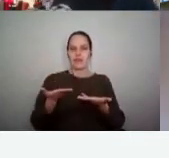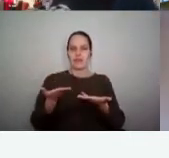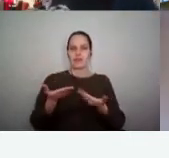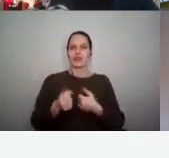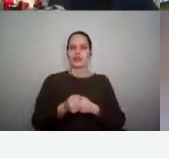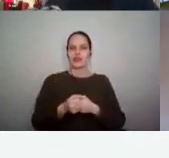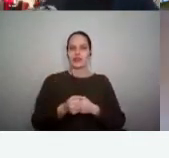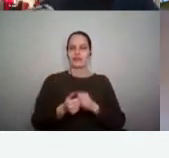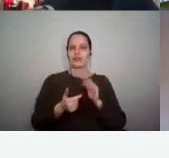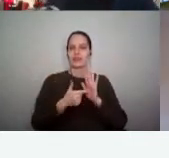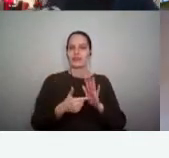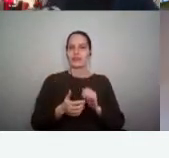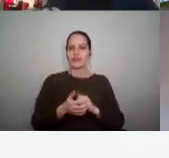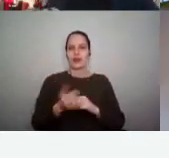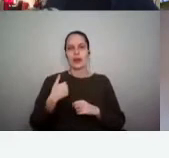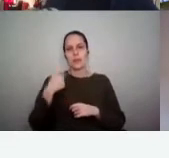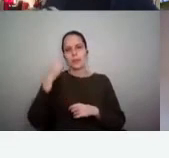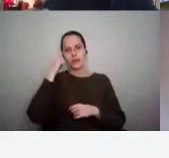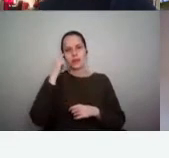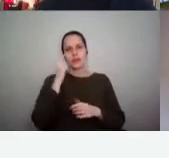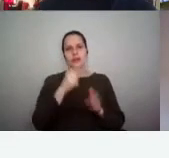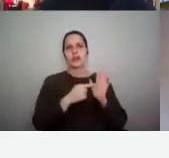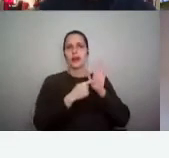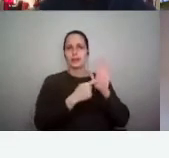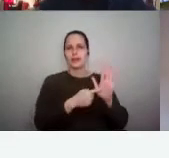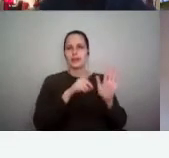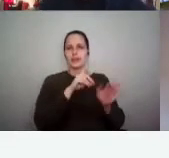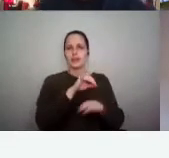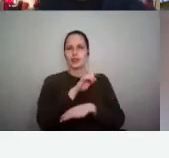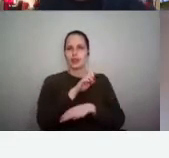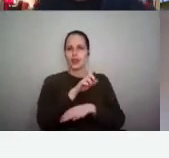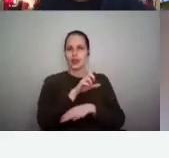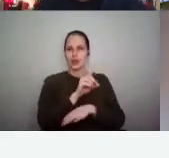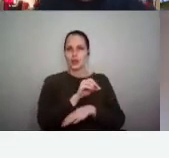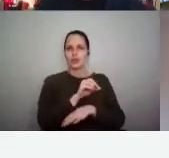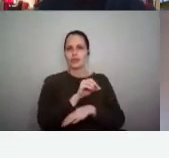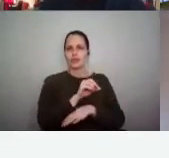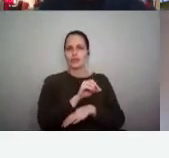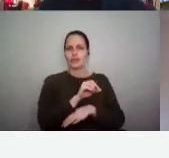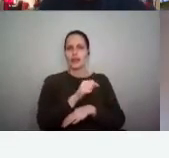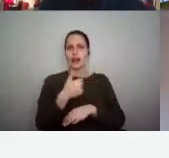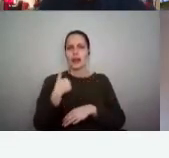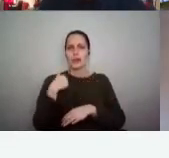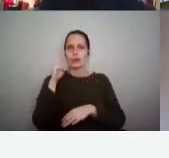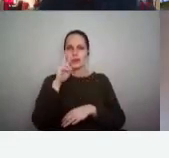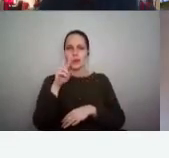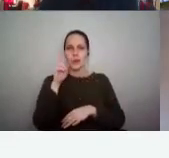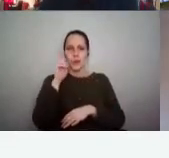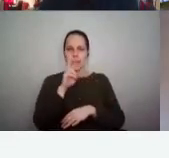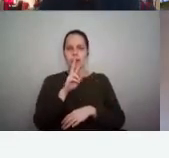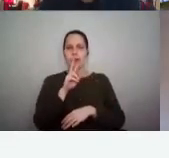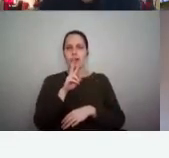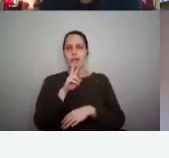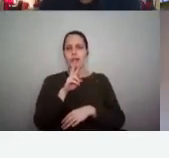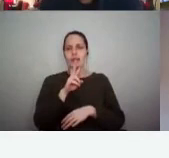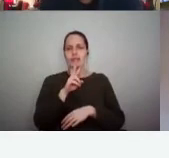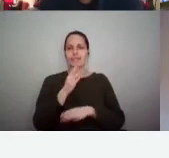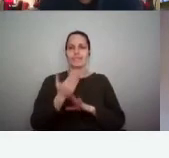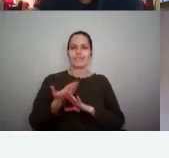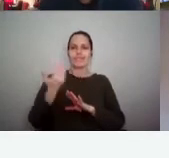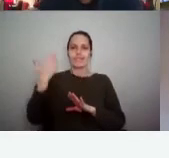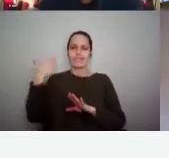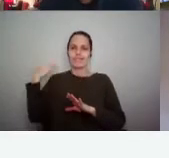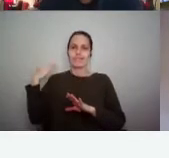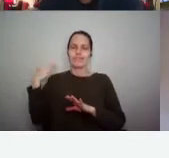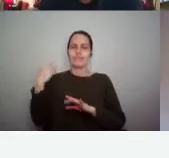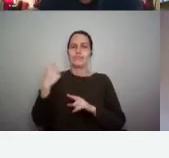a apresentação do Diego, né, que eu vou passar a história para trás, né? O porquê que a